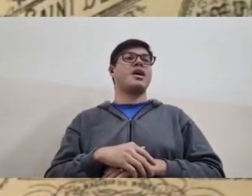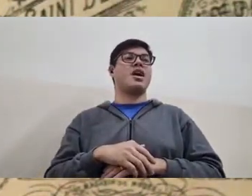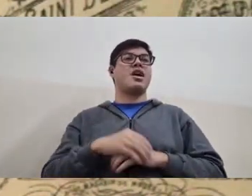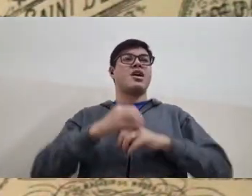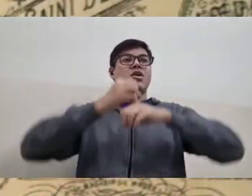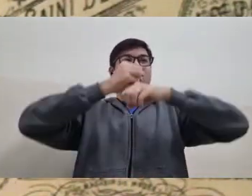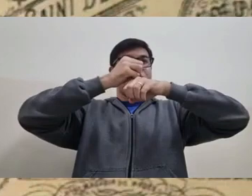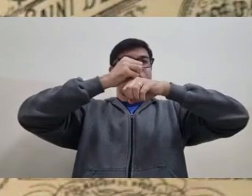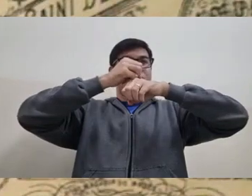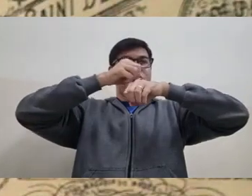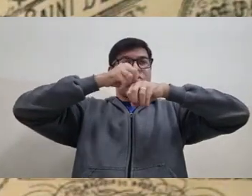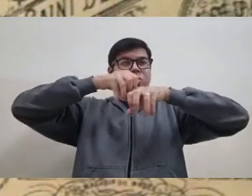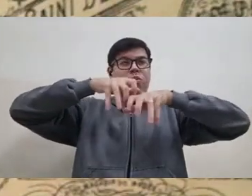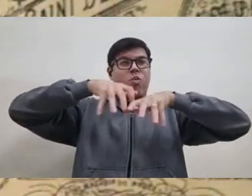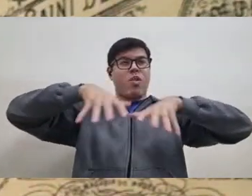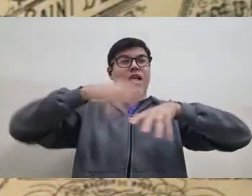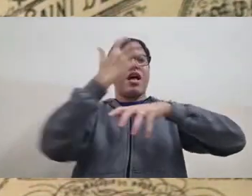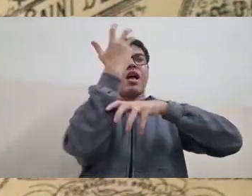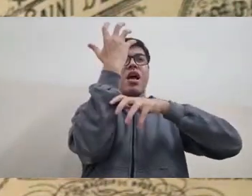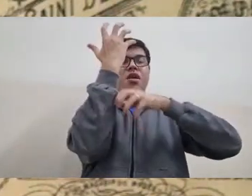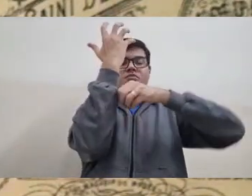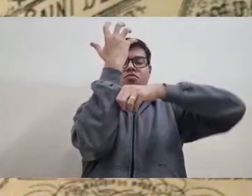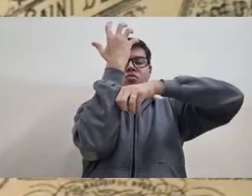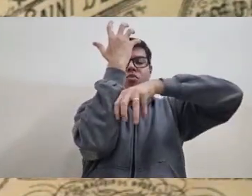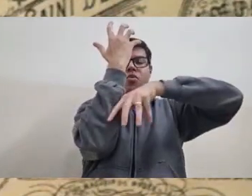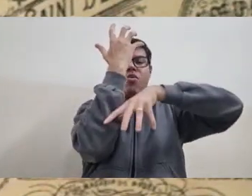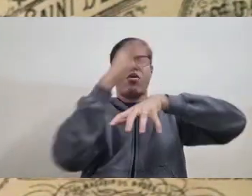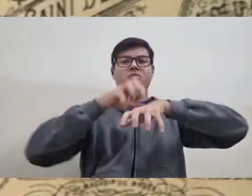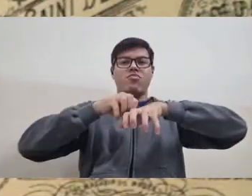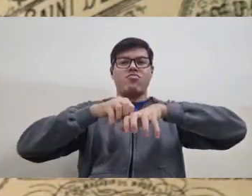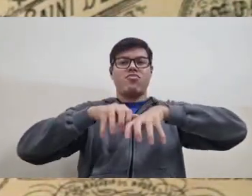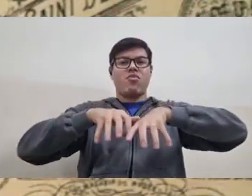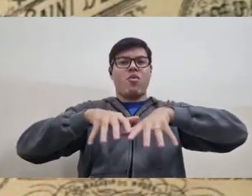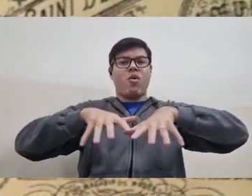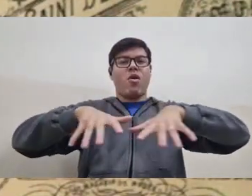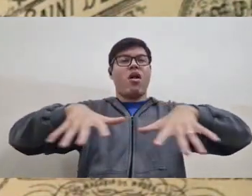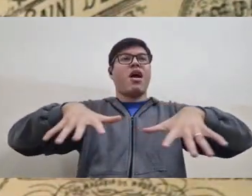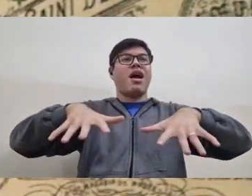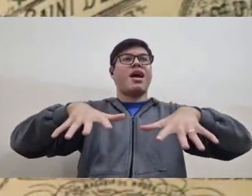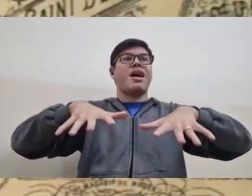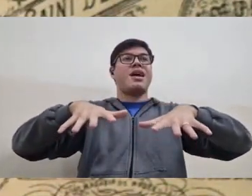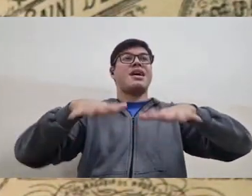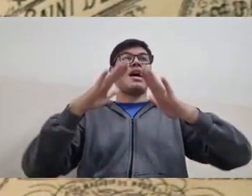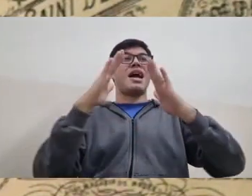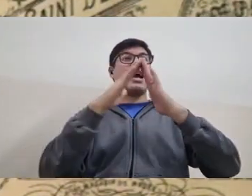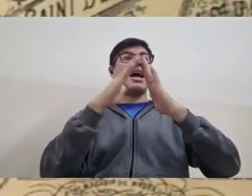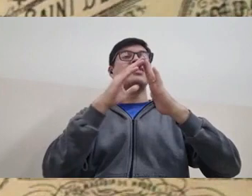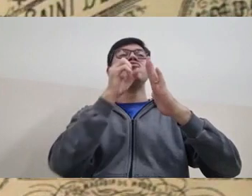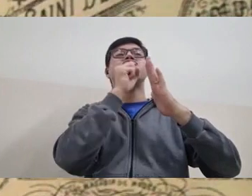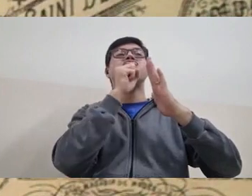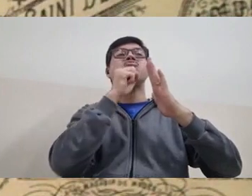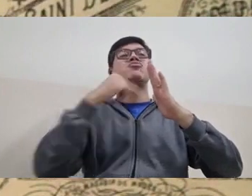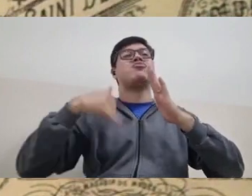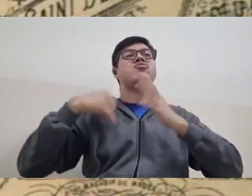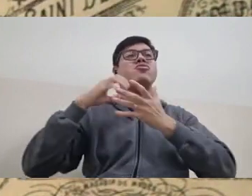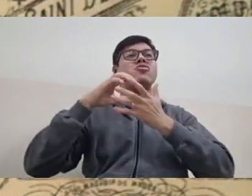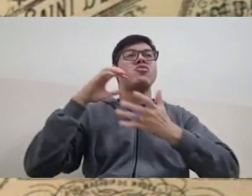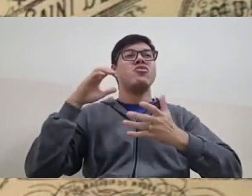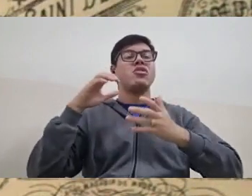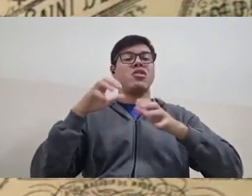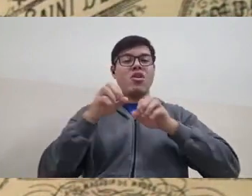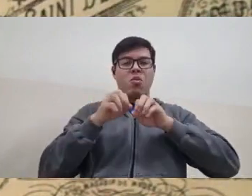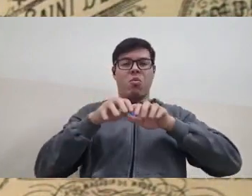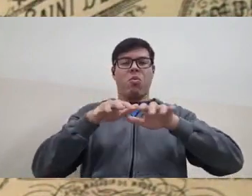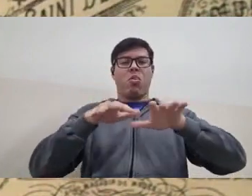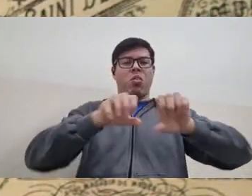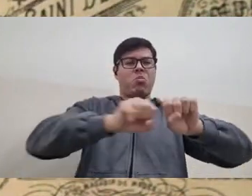do ficus ela estava inteira dentro da casa da senhora e estava